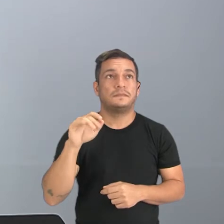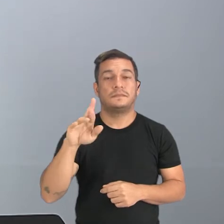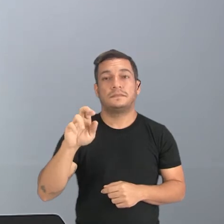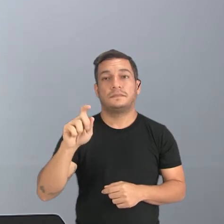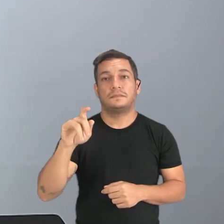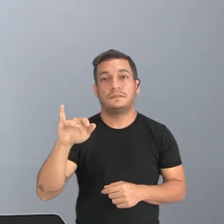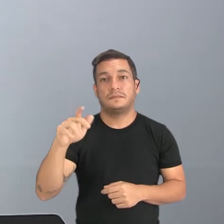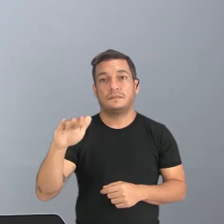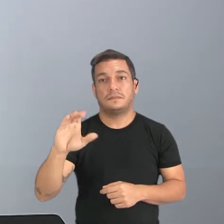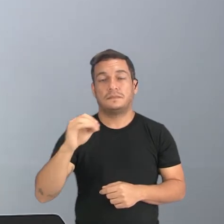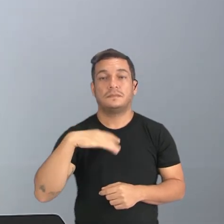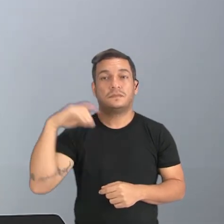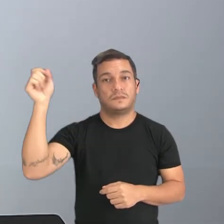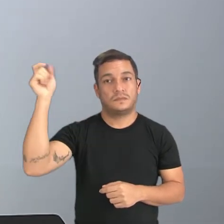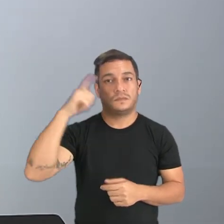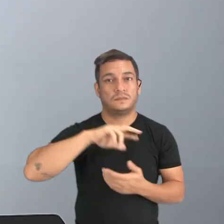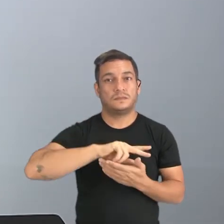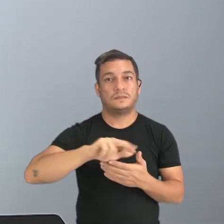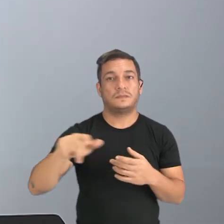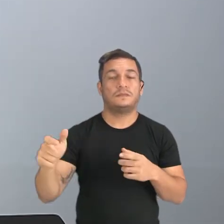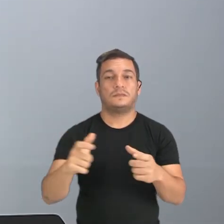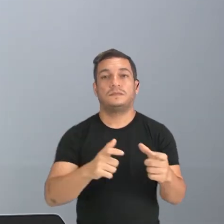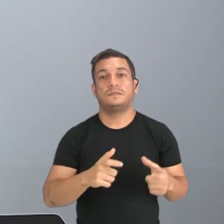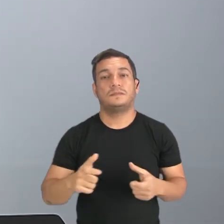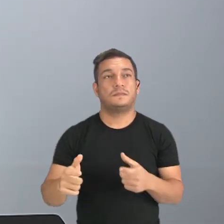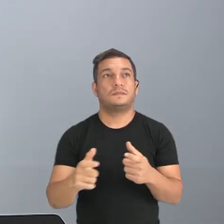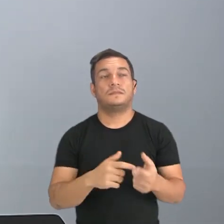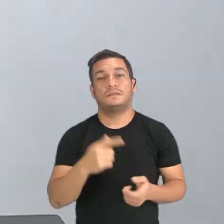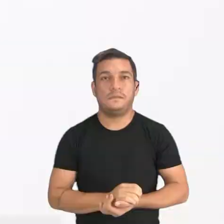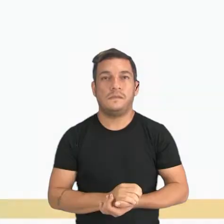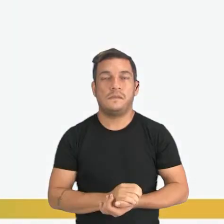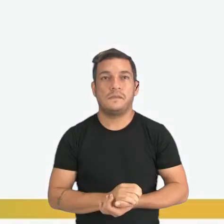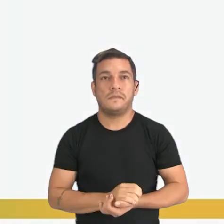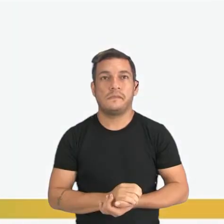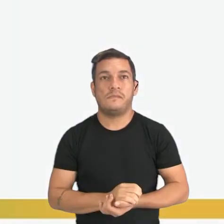solar em diferentes ambientes. Vamos lá?